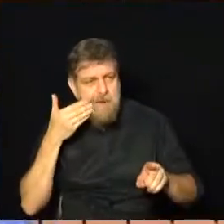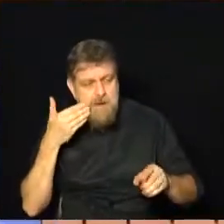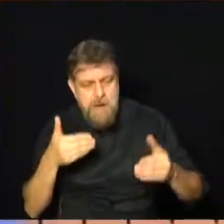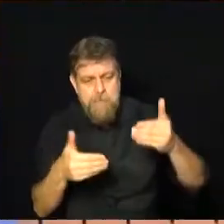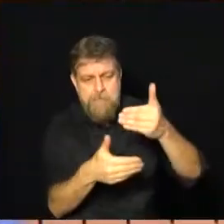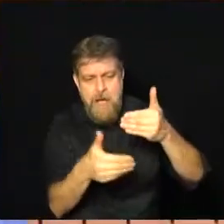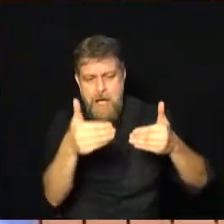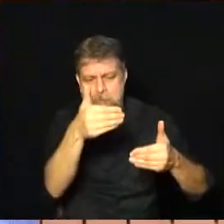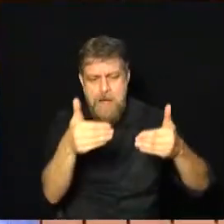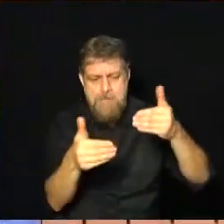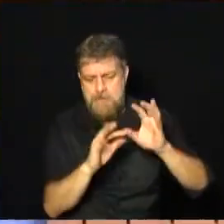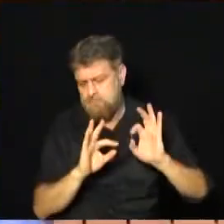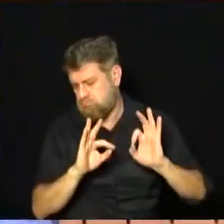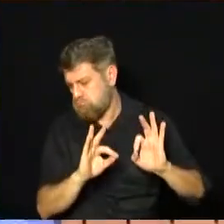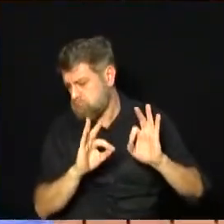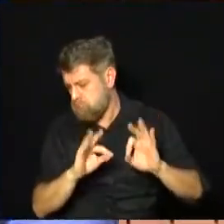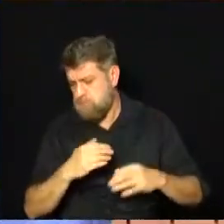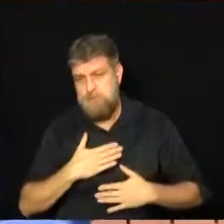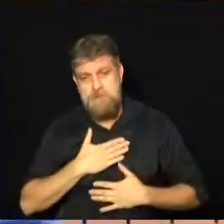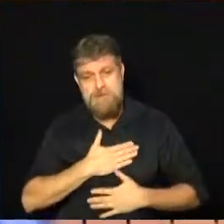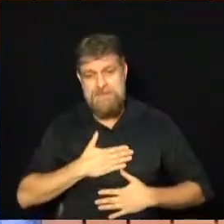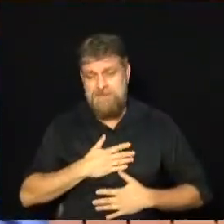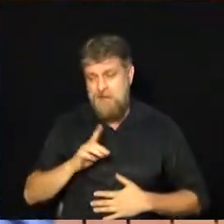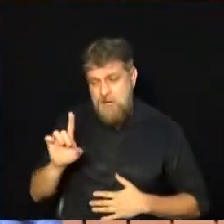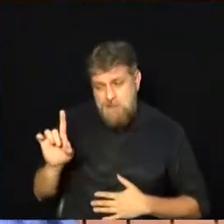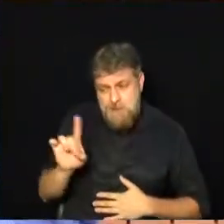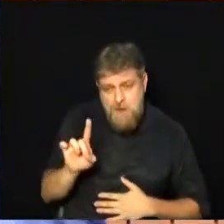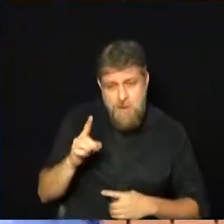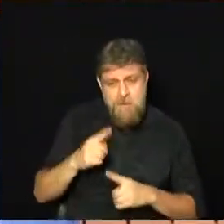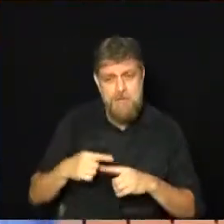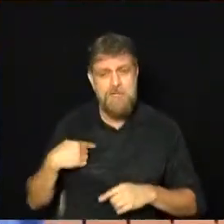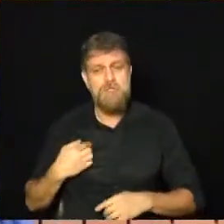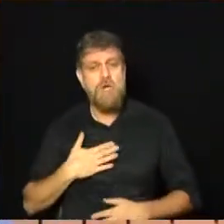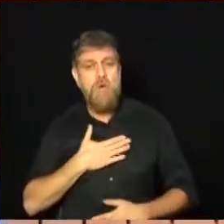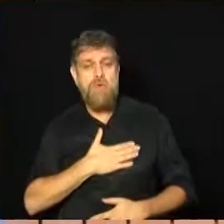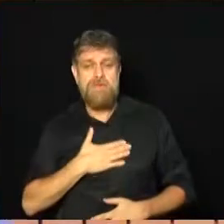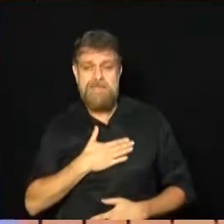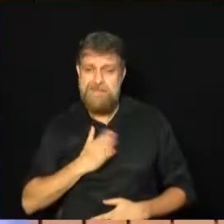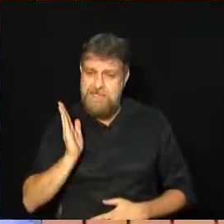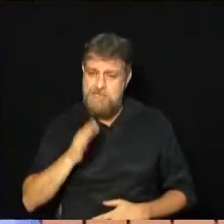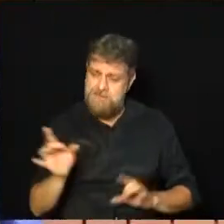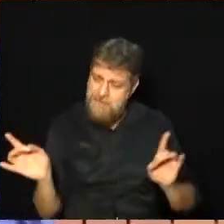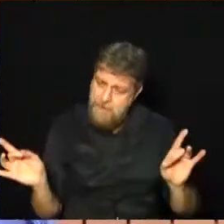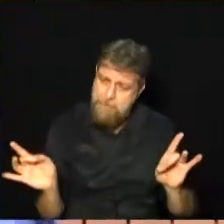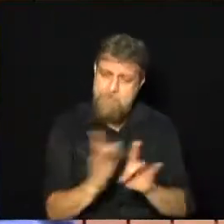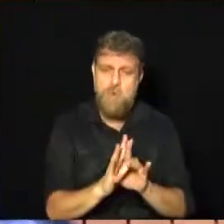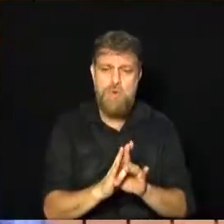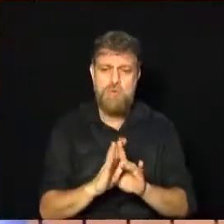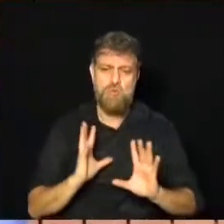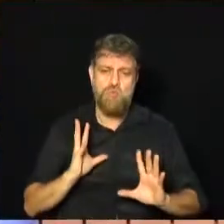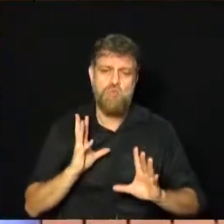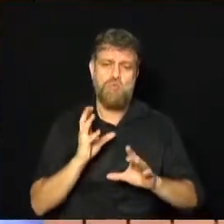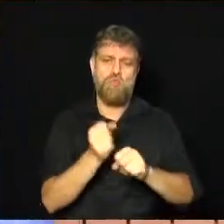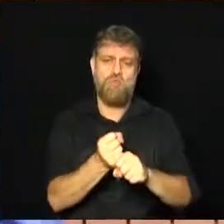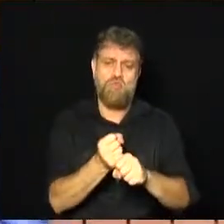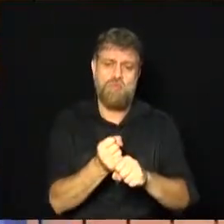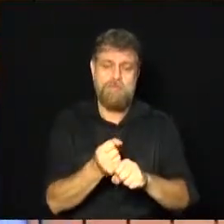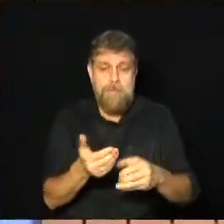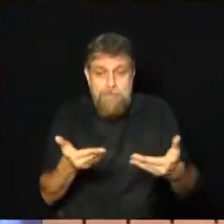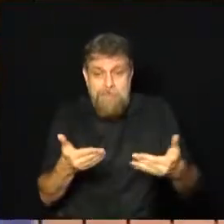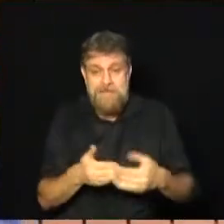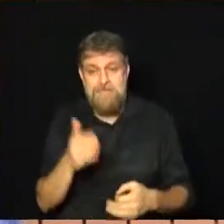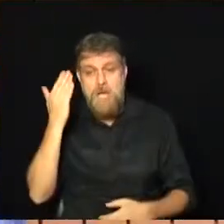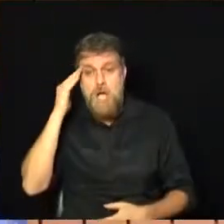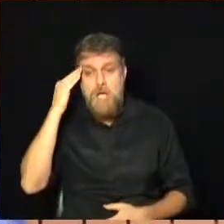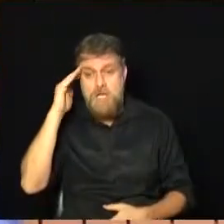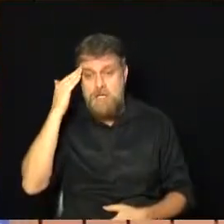secretário Barreiro. Satisfeito não, porque a gente já gostaria que as obras já tivessem terminado, mas